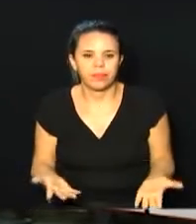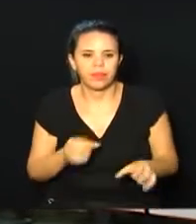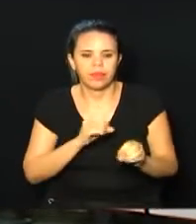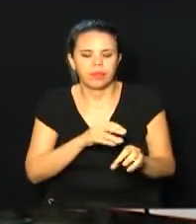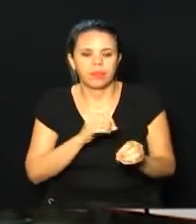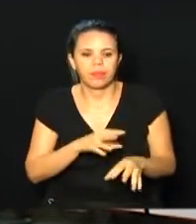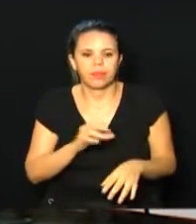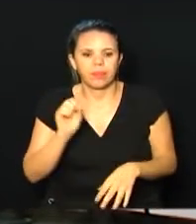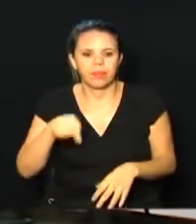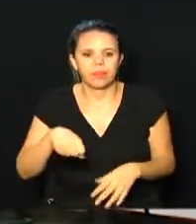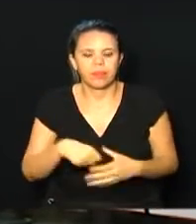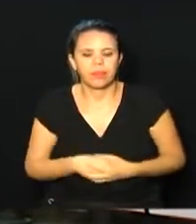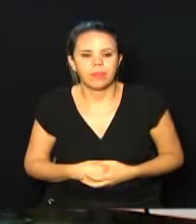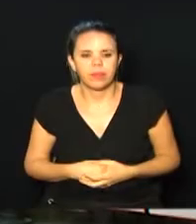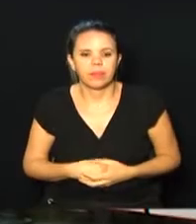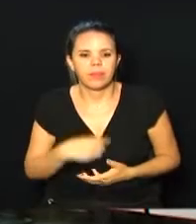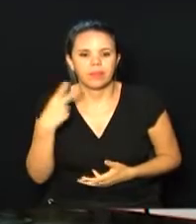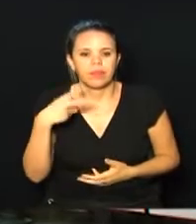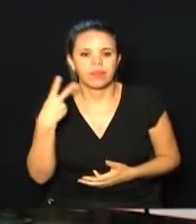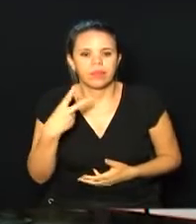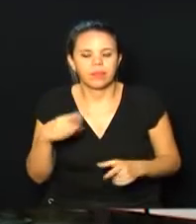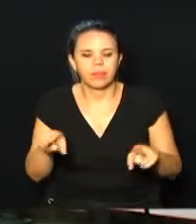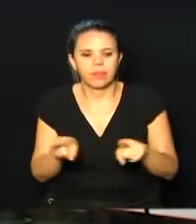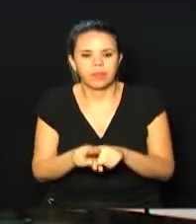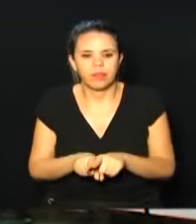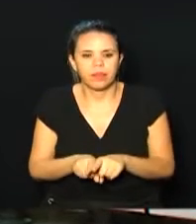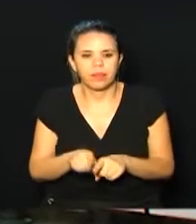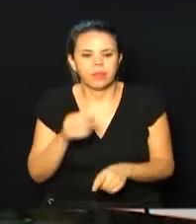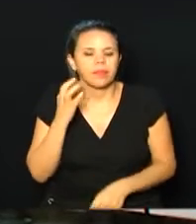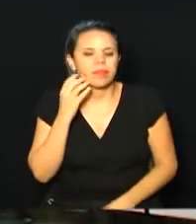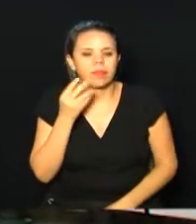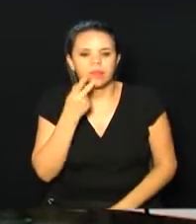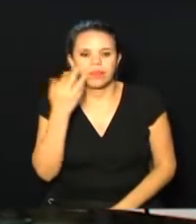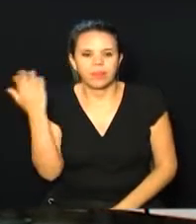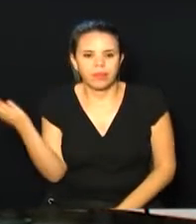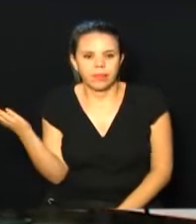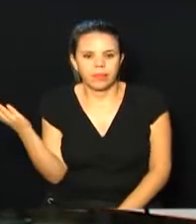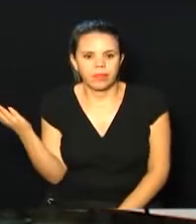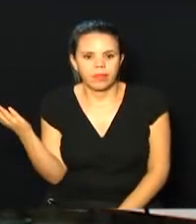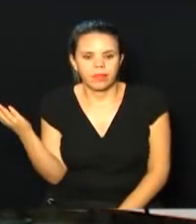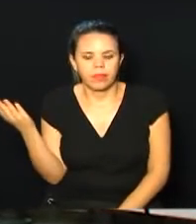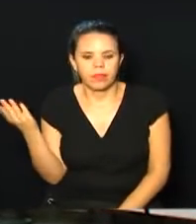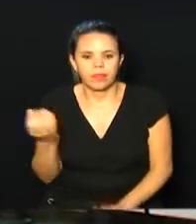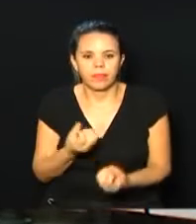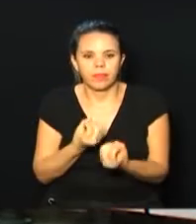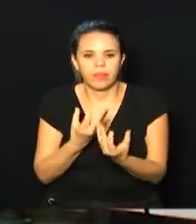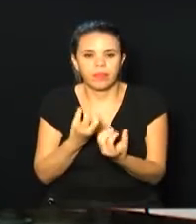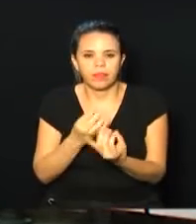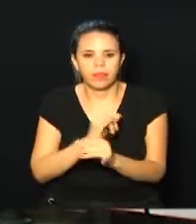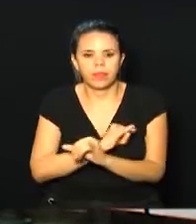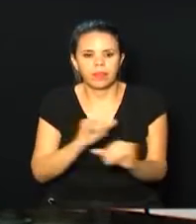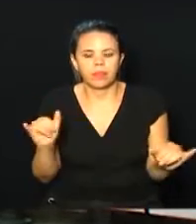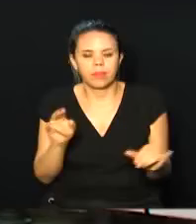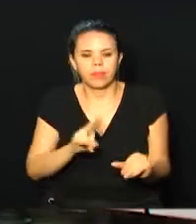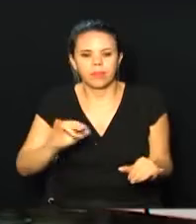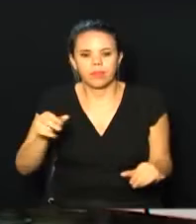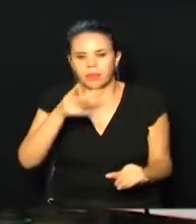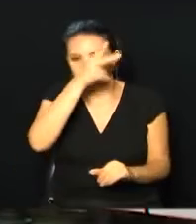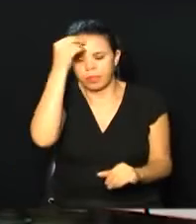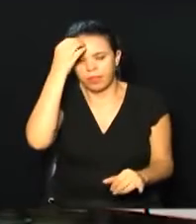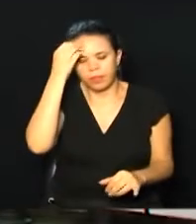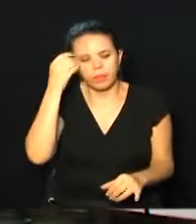educação, sim. Eu acho que o vereador também, o que o Igor fez aqui, foi uma informação de utilidade pública